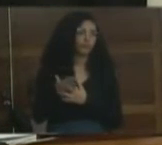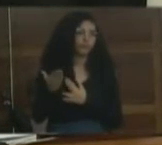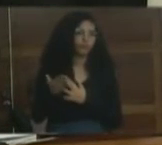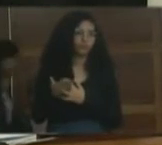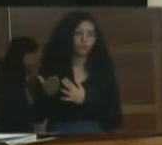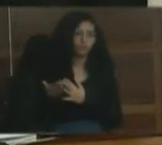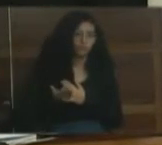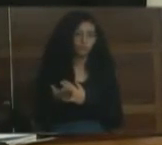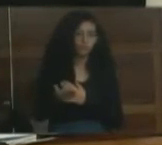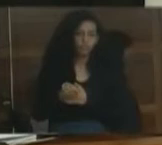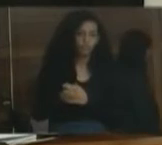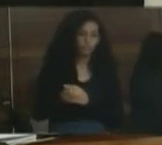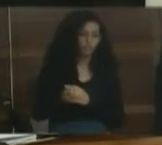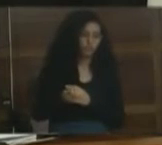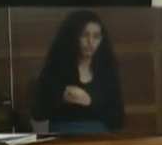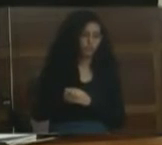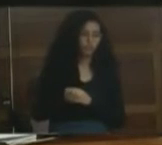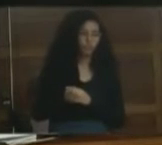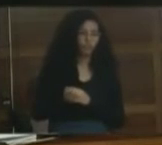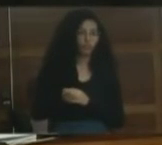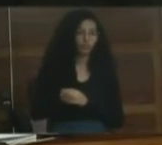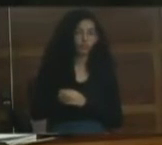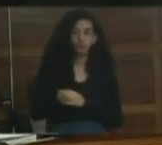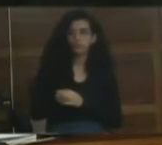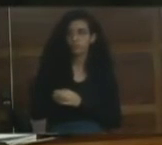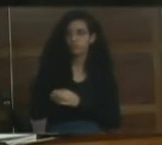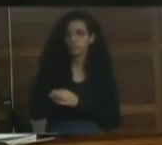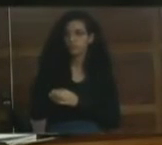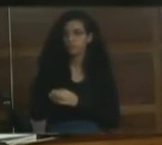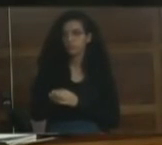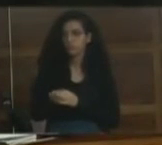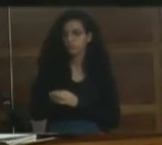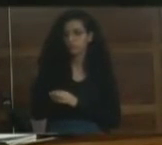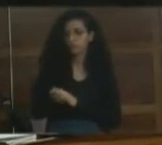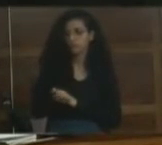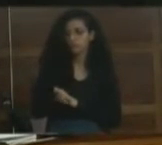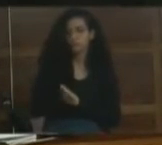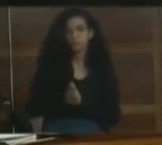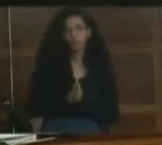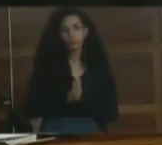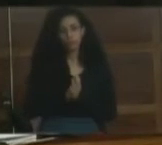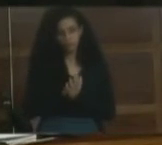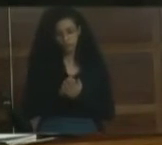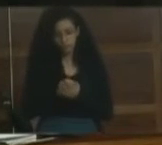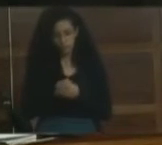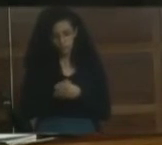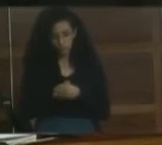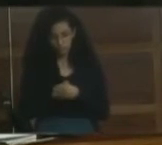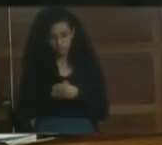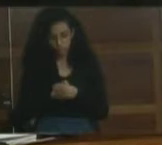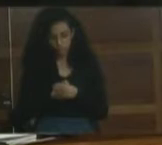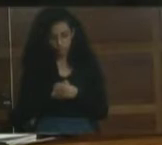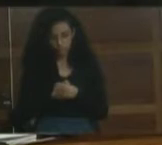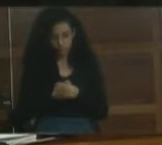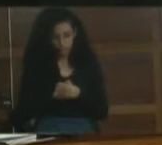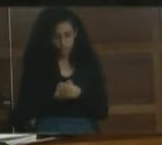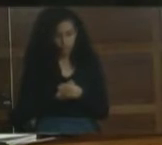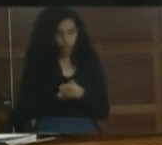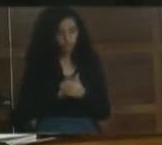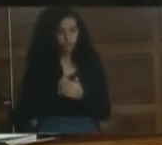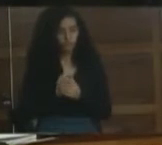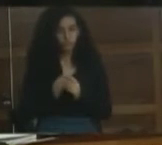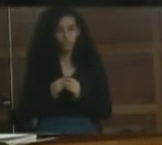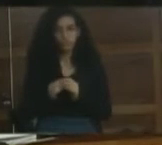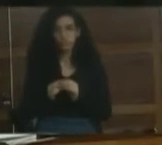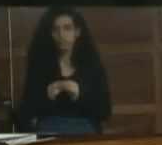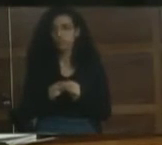débitos tributários e negociando o pagamento com trinta por cento ao menos alguns dos fornecedores está sendo feito agora